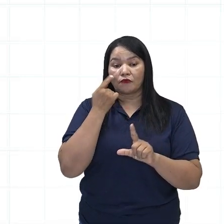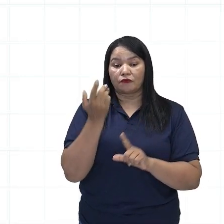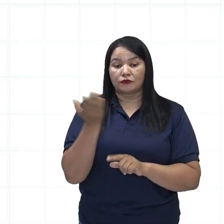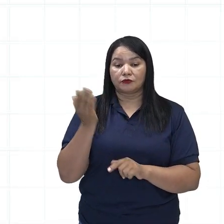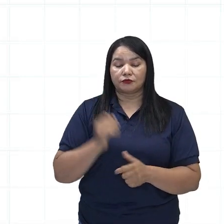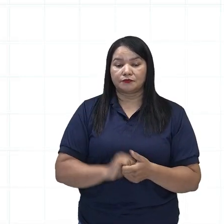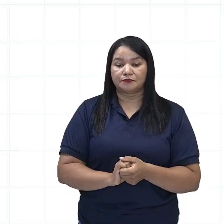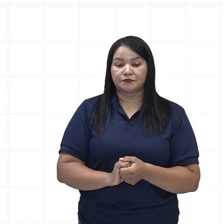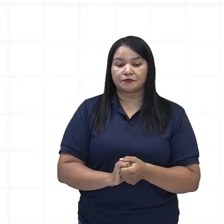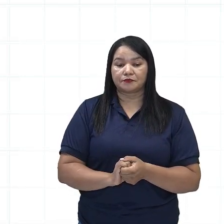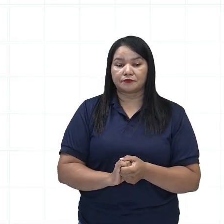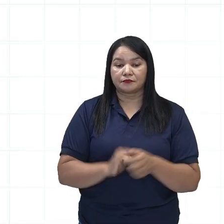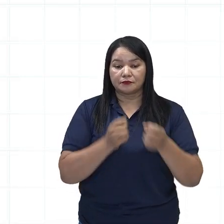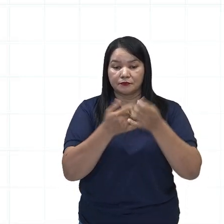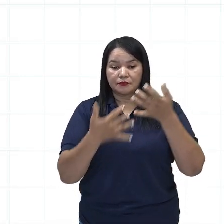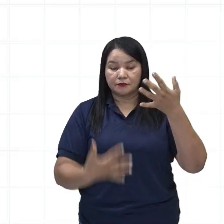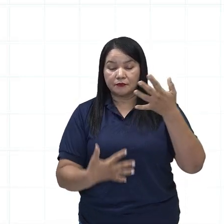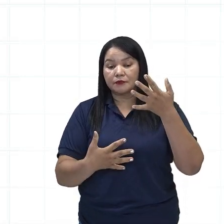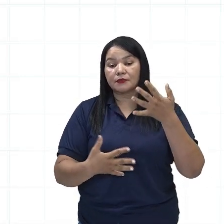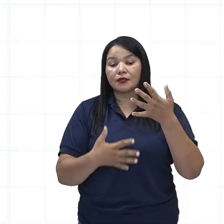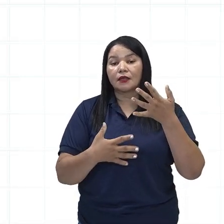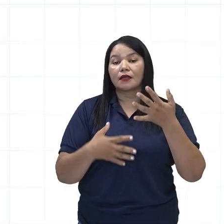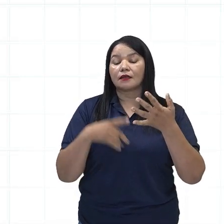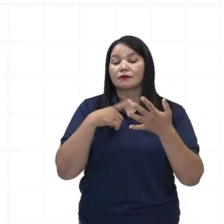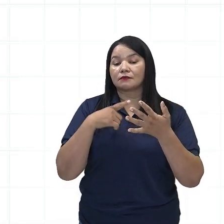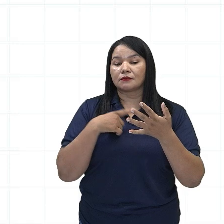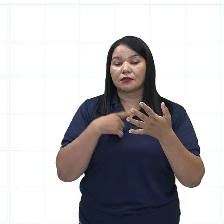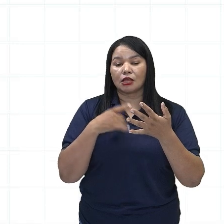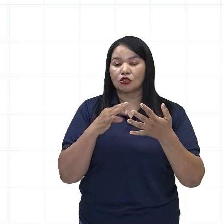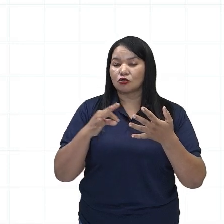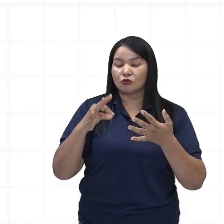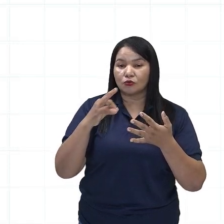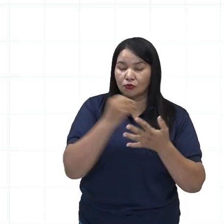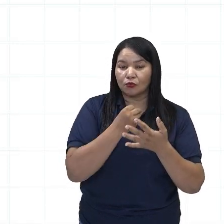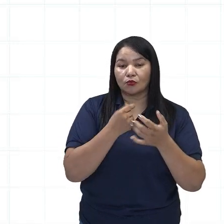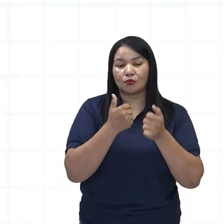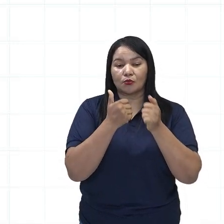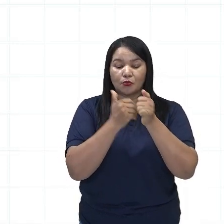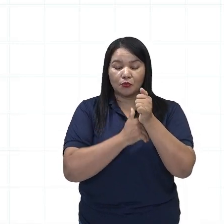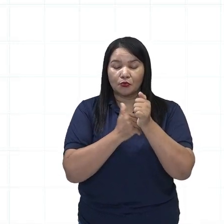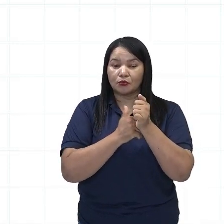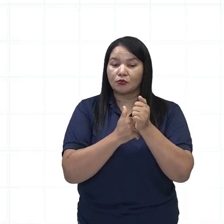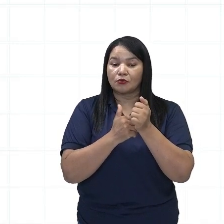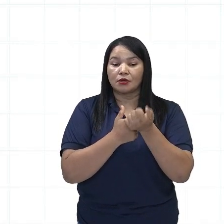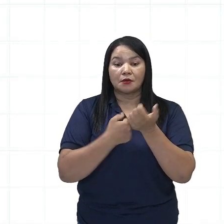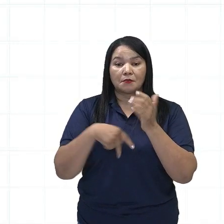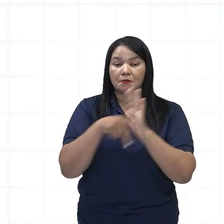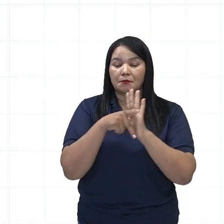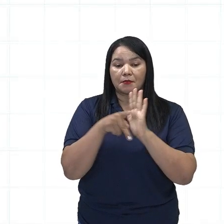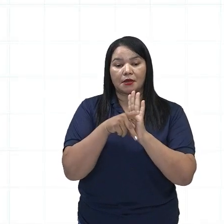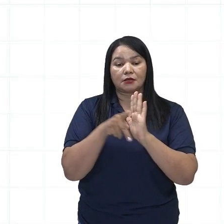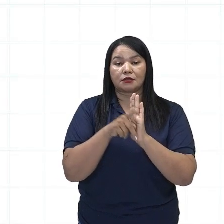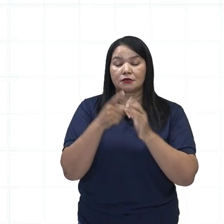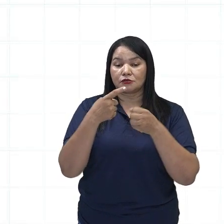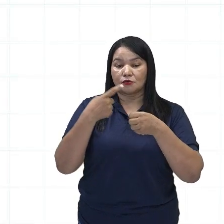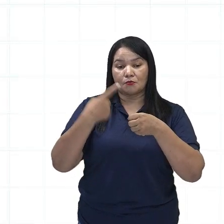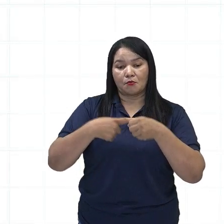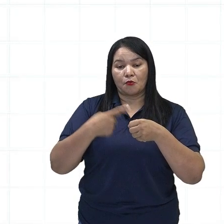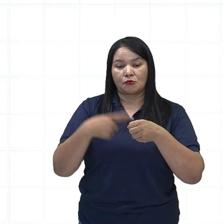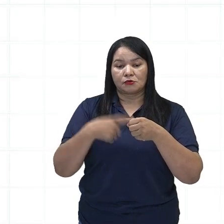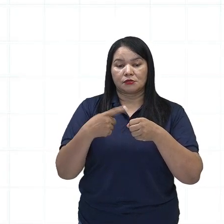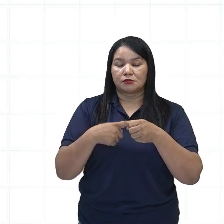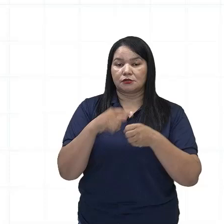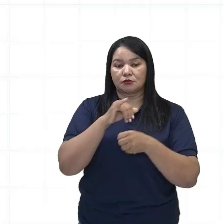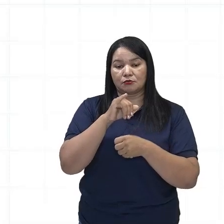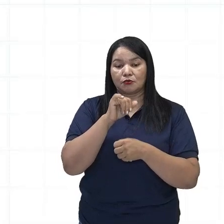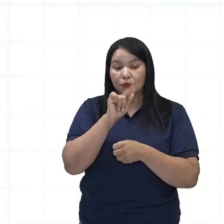Aqui embaixo irá aparecer todos os logins que pertencem ao município de Guajará,